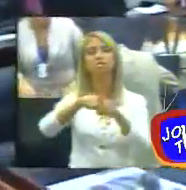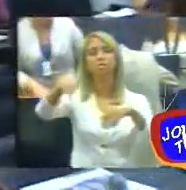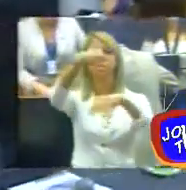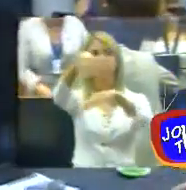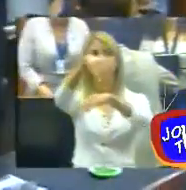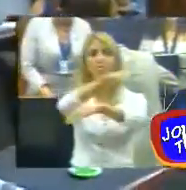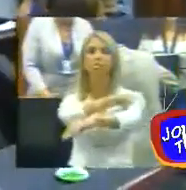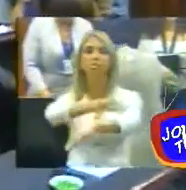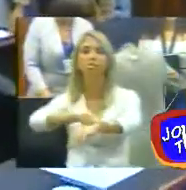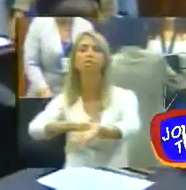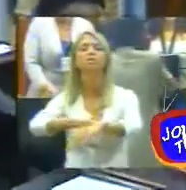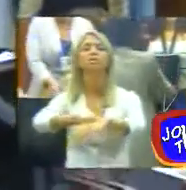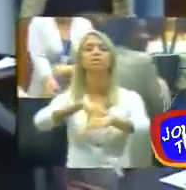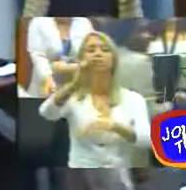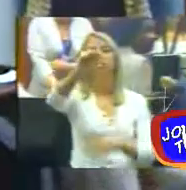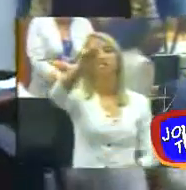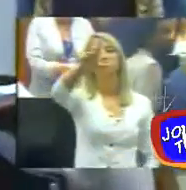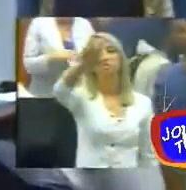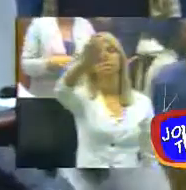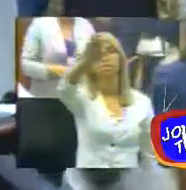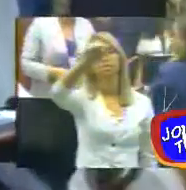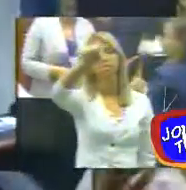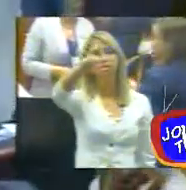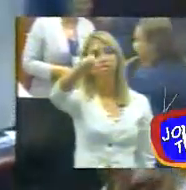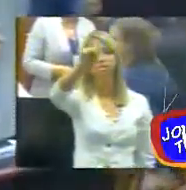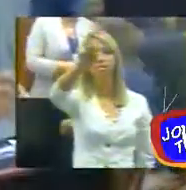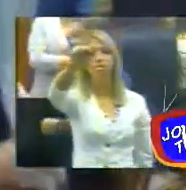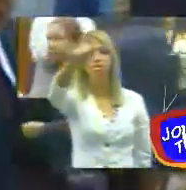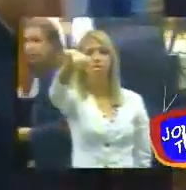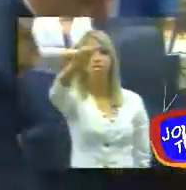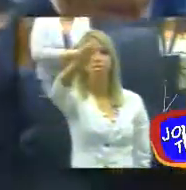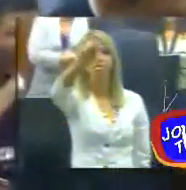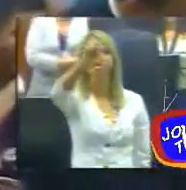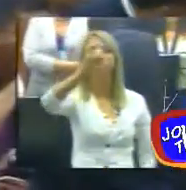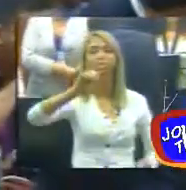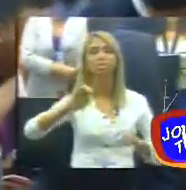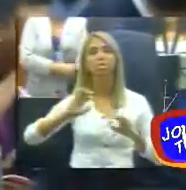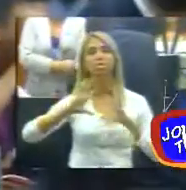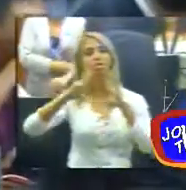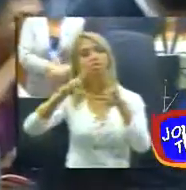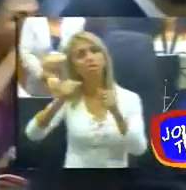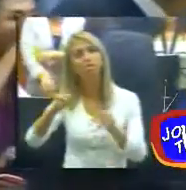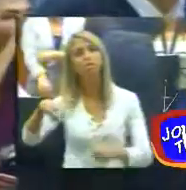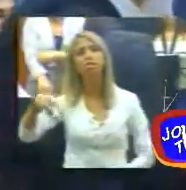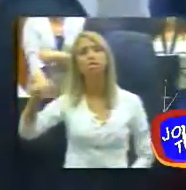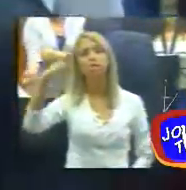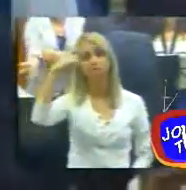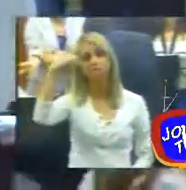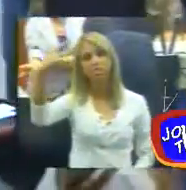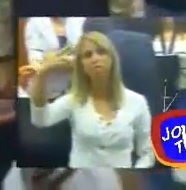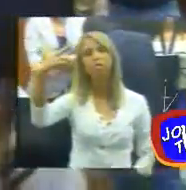chegar, Alessandro Teixeira, e a todas as autoridades que aqui estão presentes. Eu queria